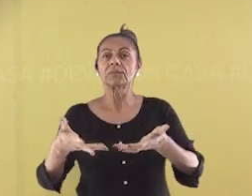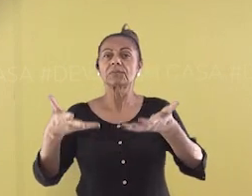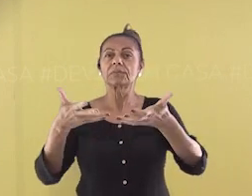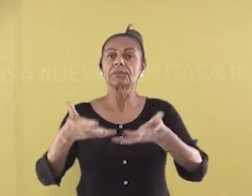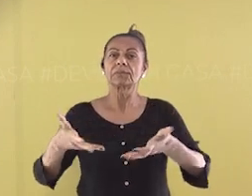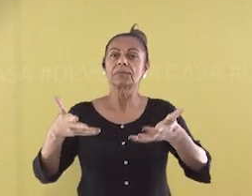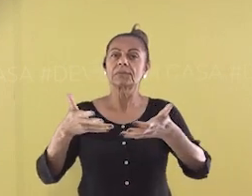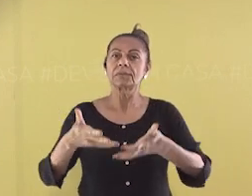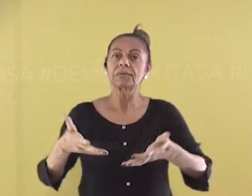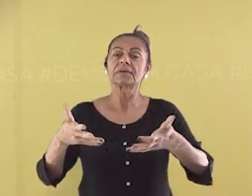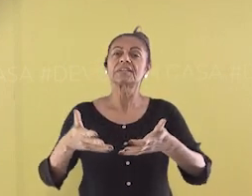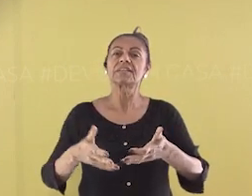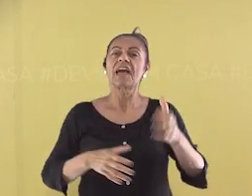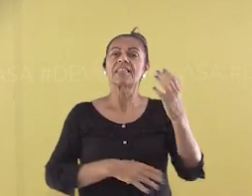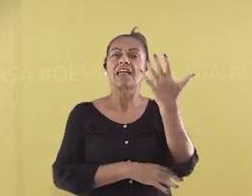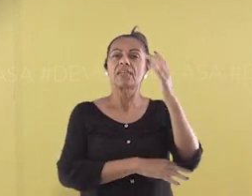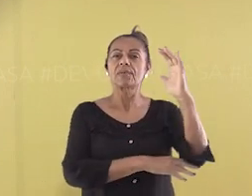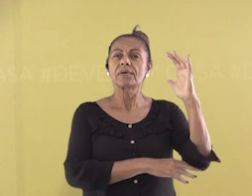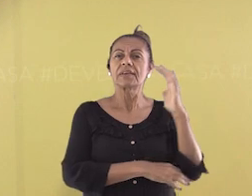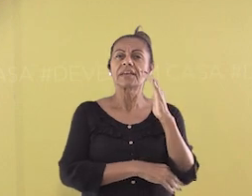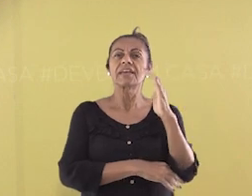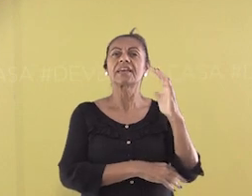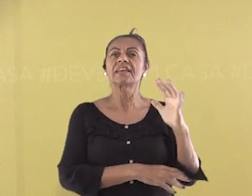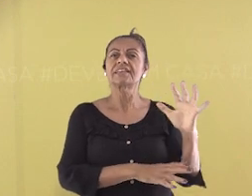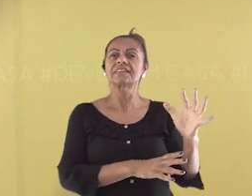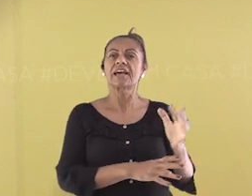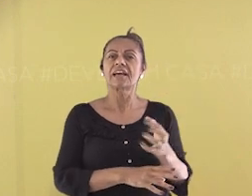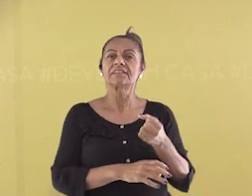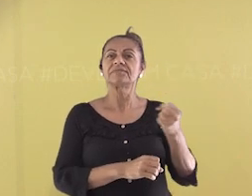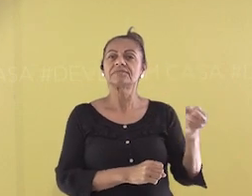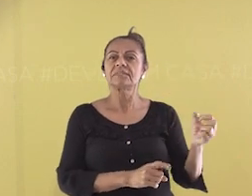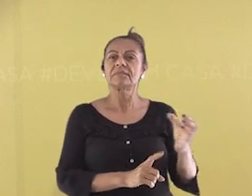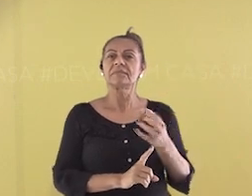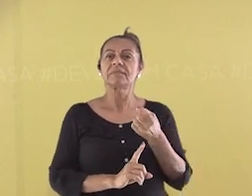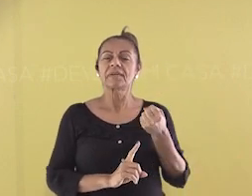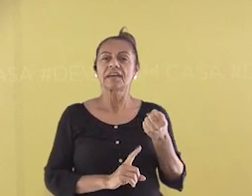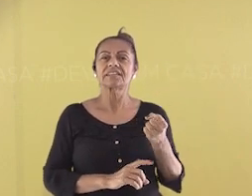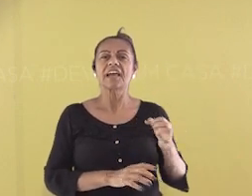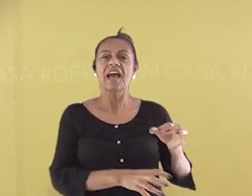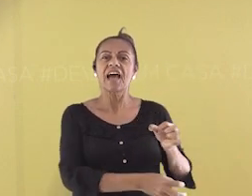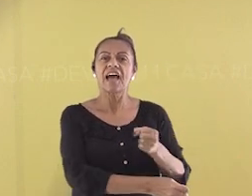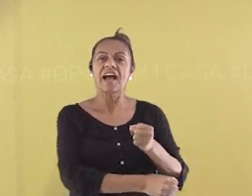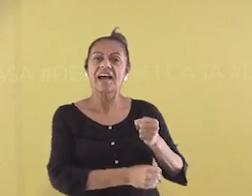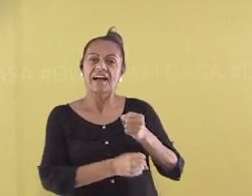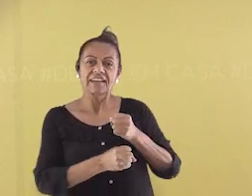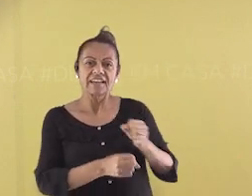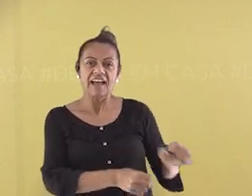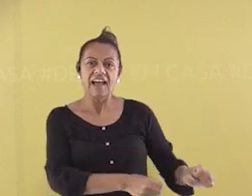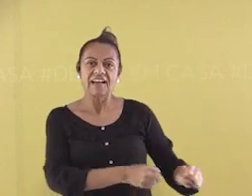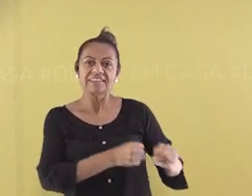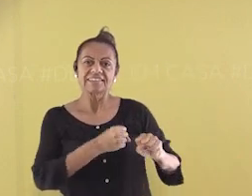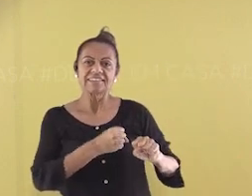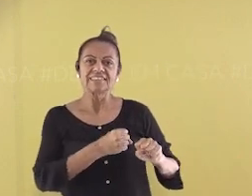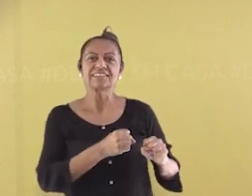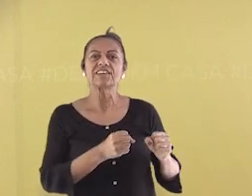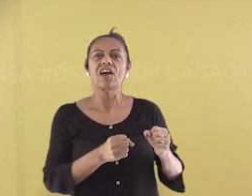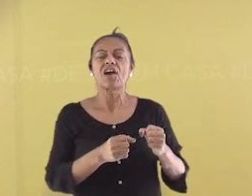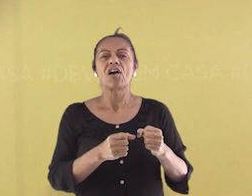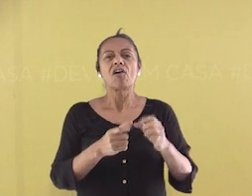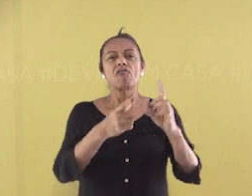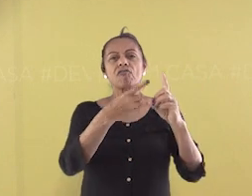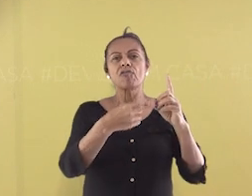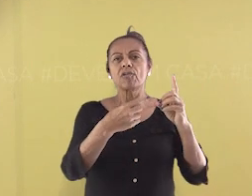serão retirados da natureza, das hortas, plantações, raízes, folhas. E o último é o